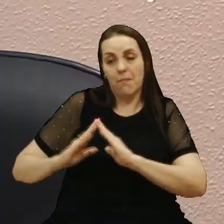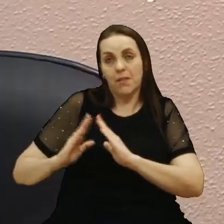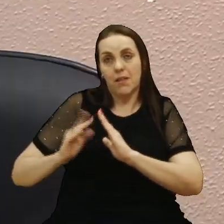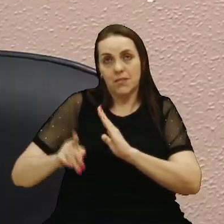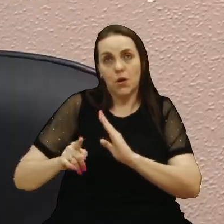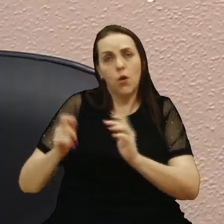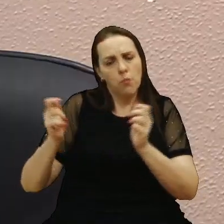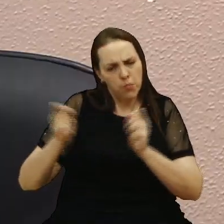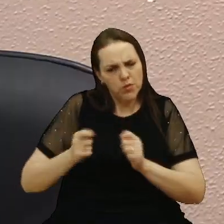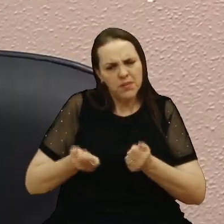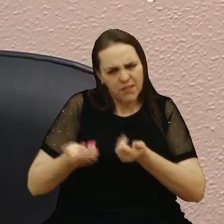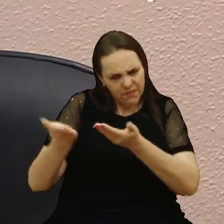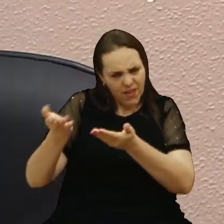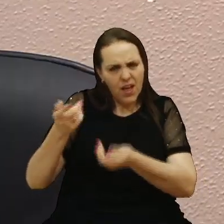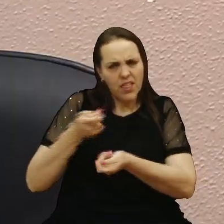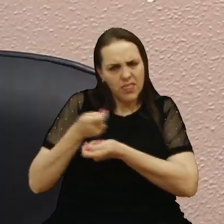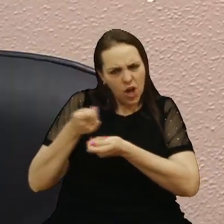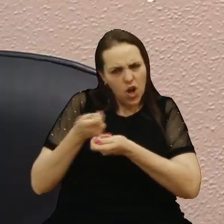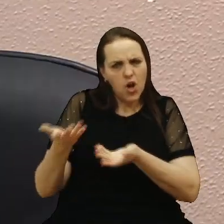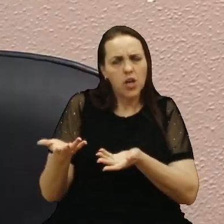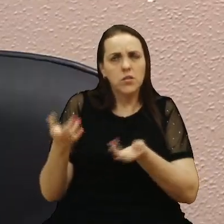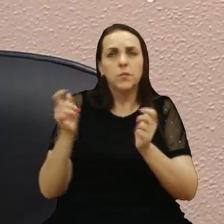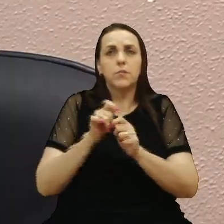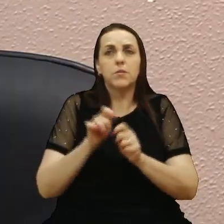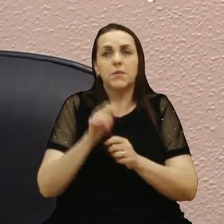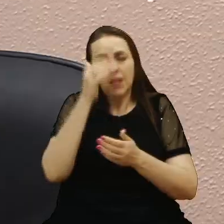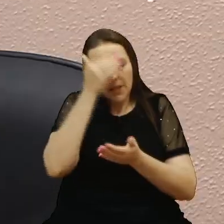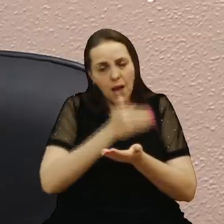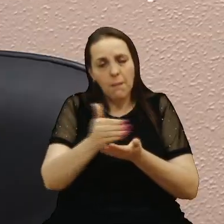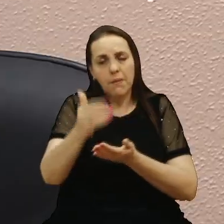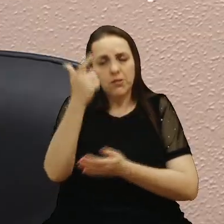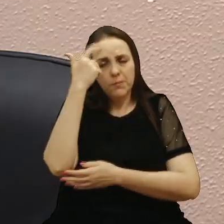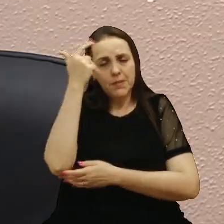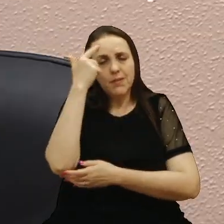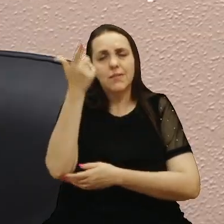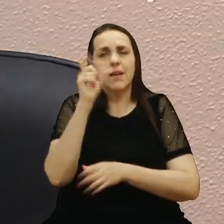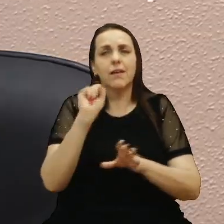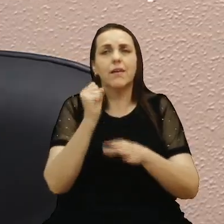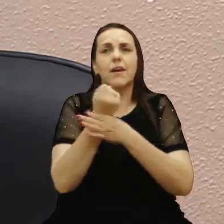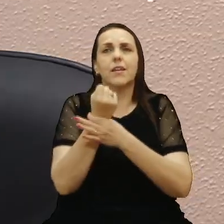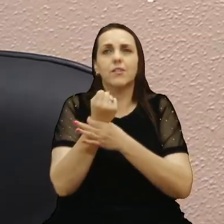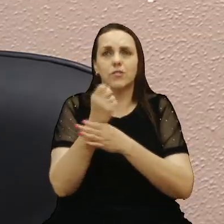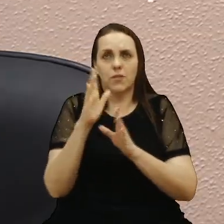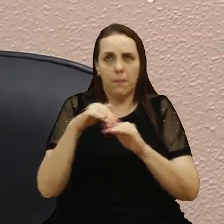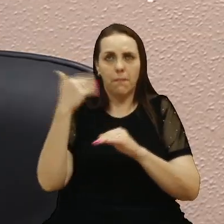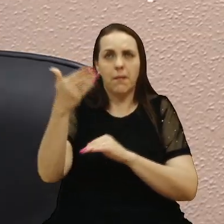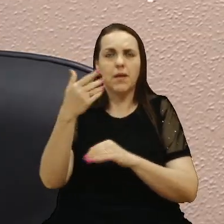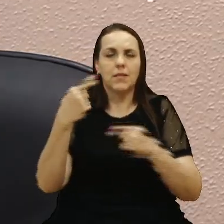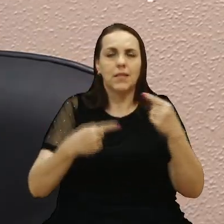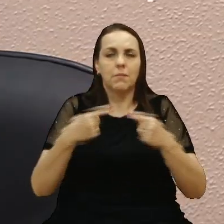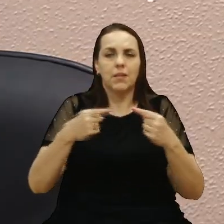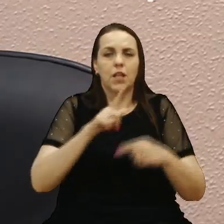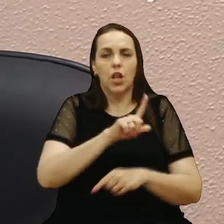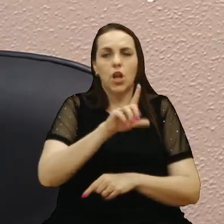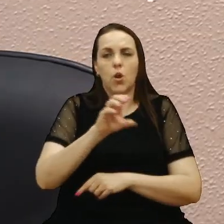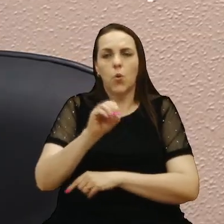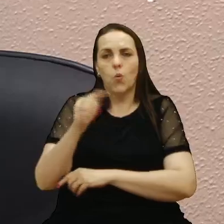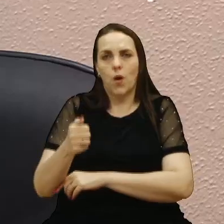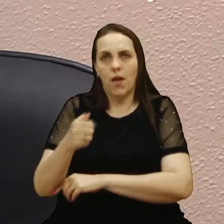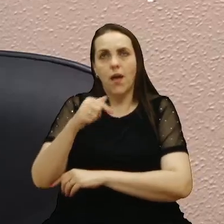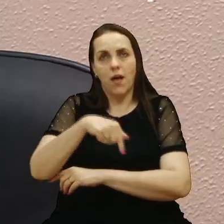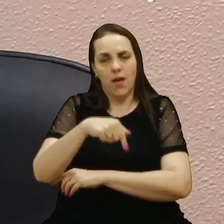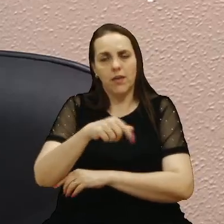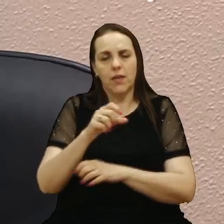uma negociação. Então, que a gente possa, a partir disso, pensar e garantir, logo mais vamos debater a LOA aqui no nosso município, a Lei